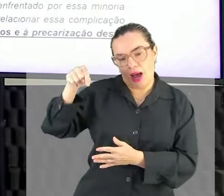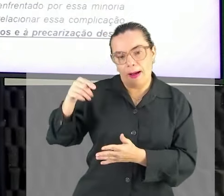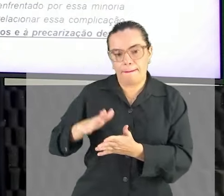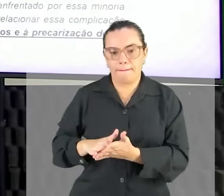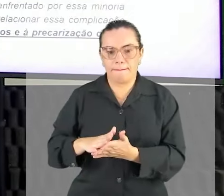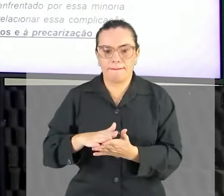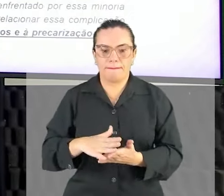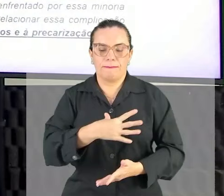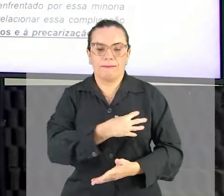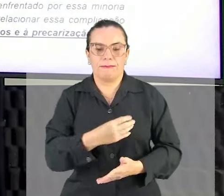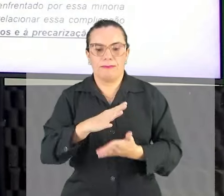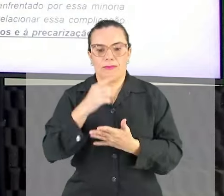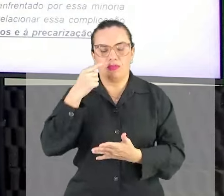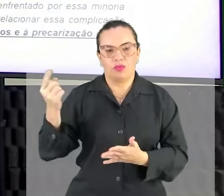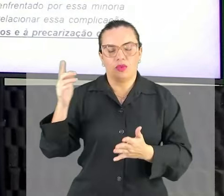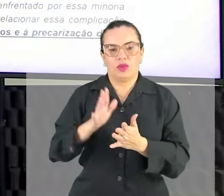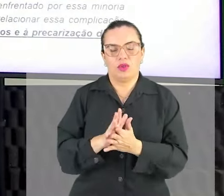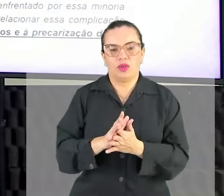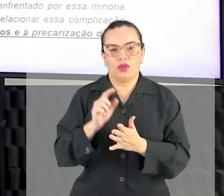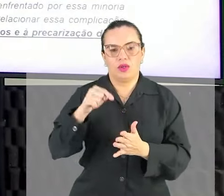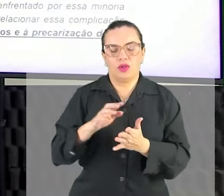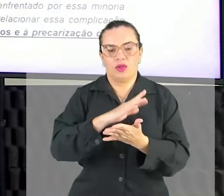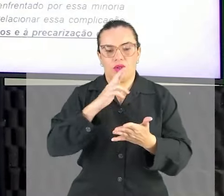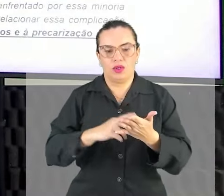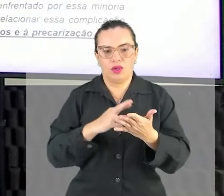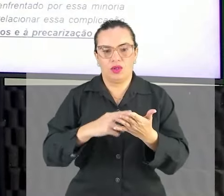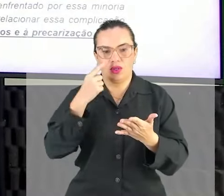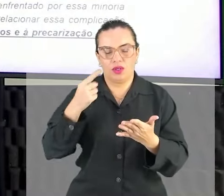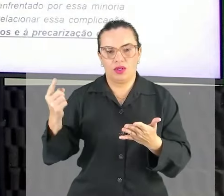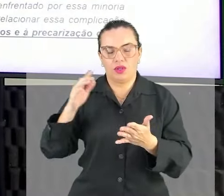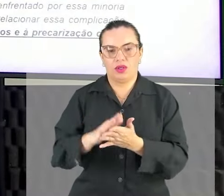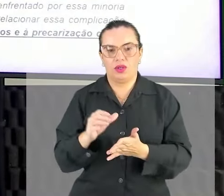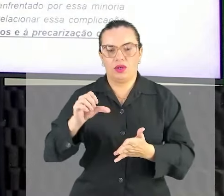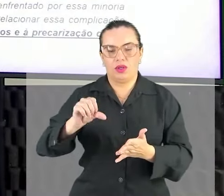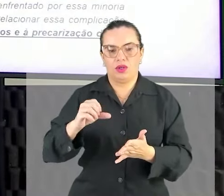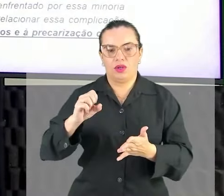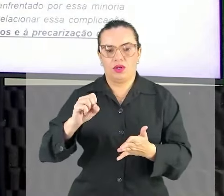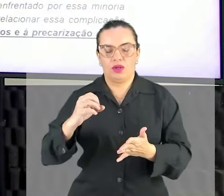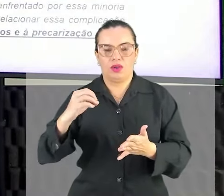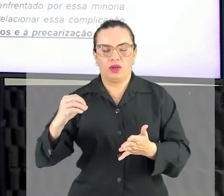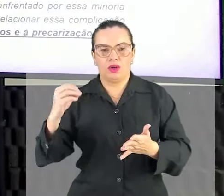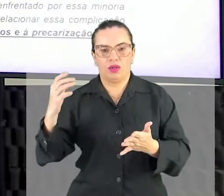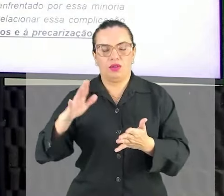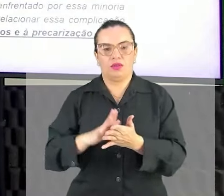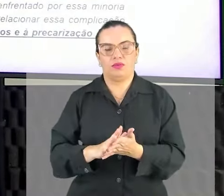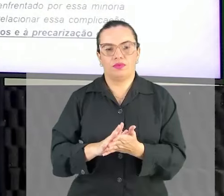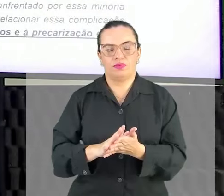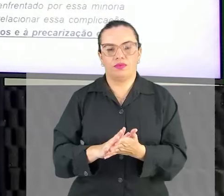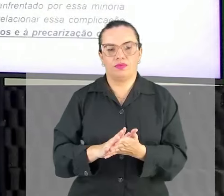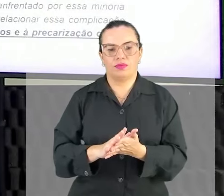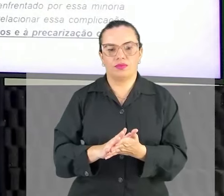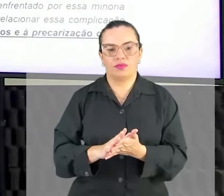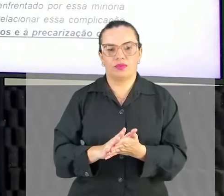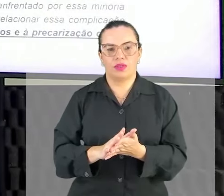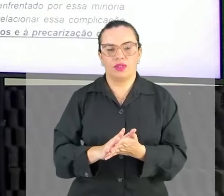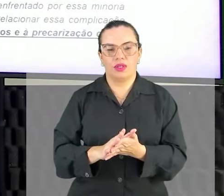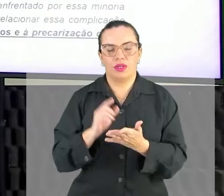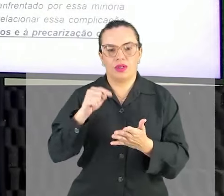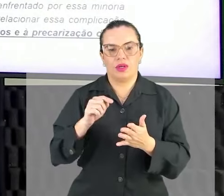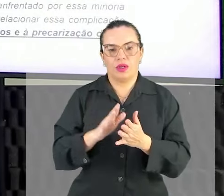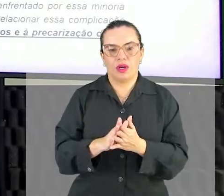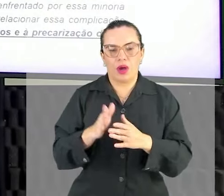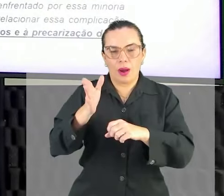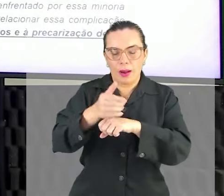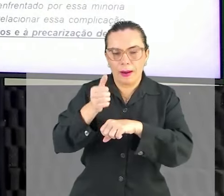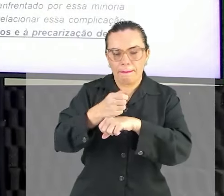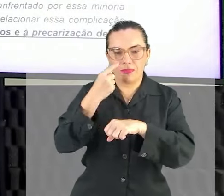uma pausa para dizer, eu havia dito que essa redação tinha tirado 980, mas essa é uma redação nota 1000, só fazendo uma ressalva, tá? Vocês